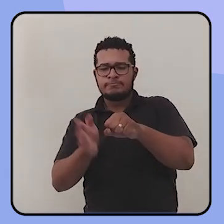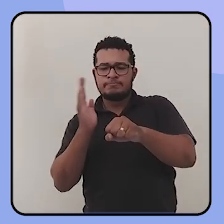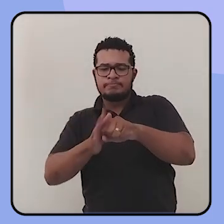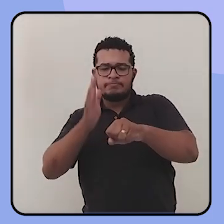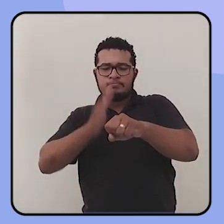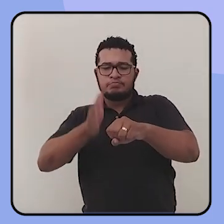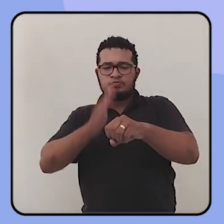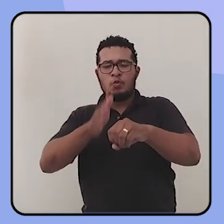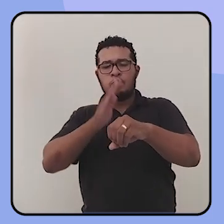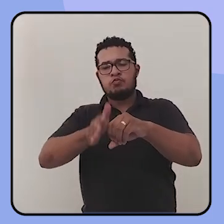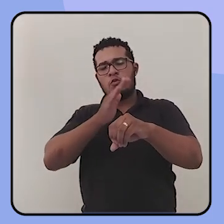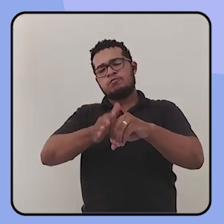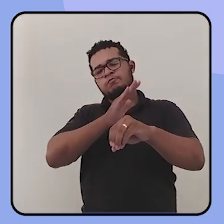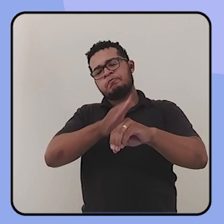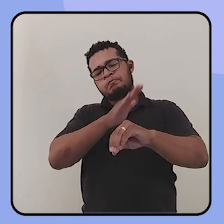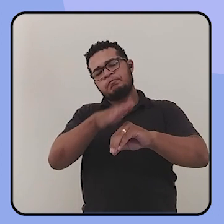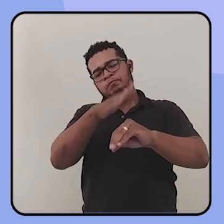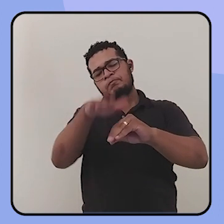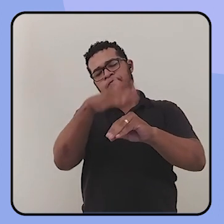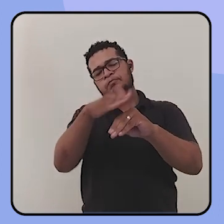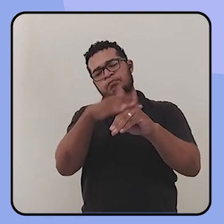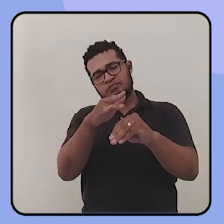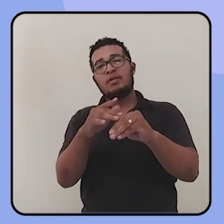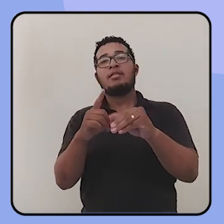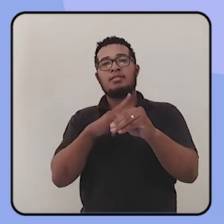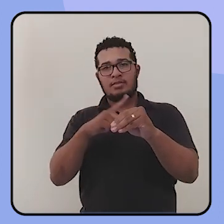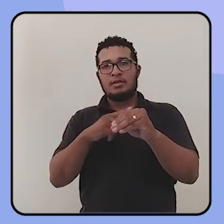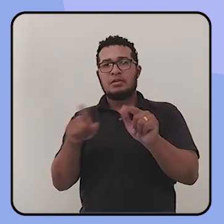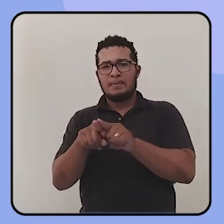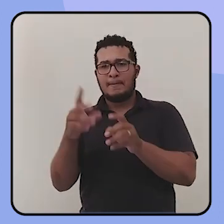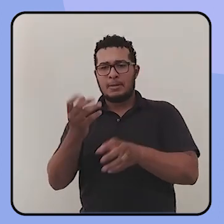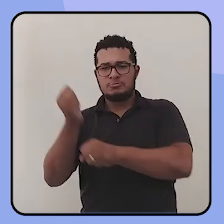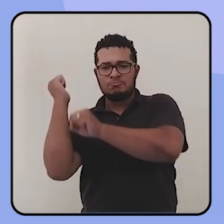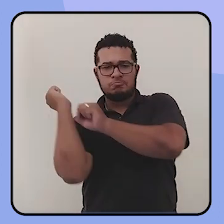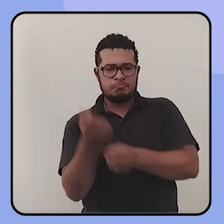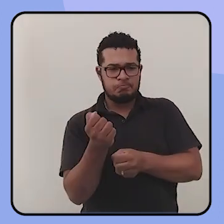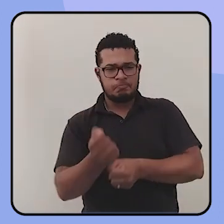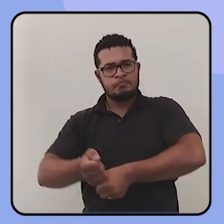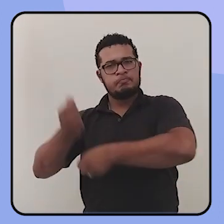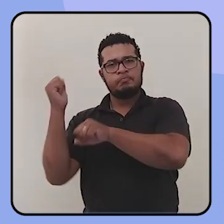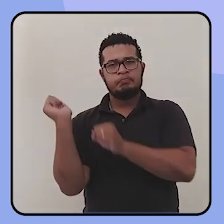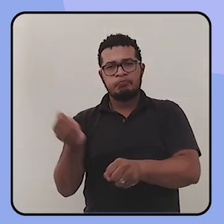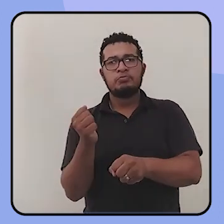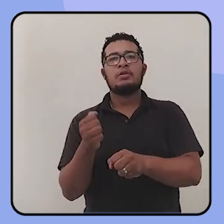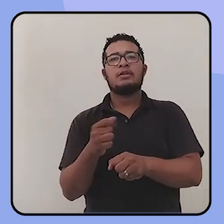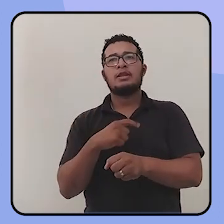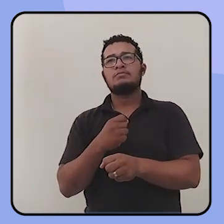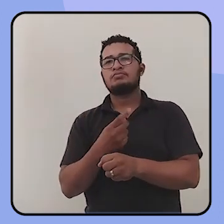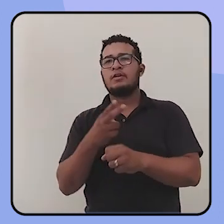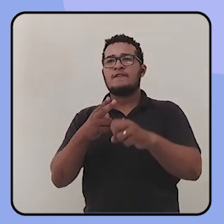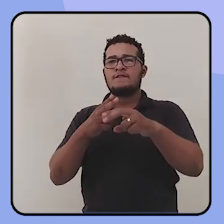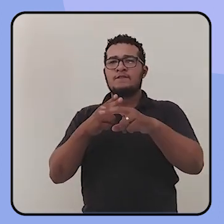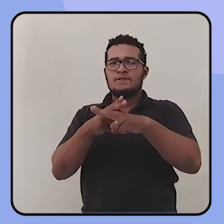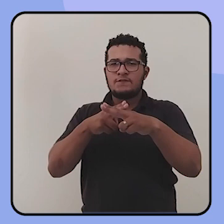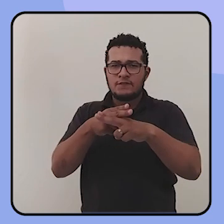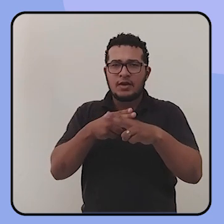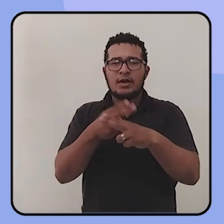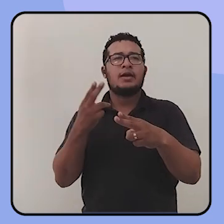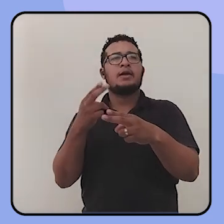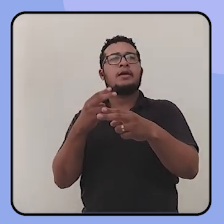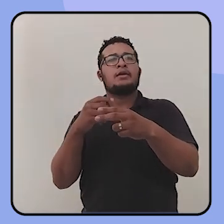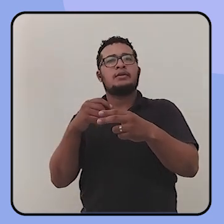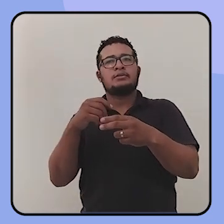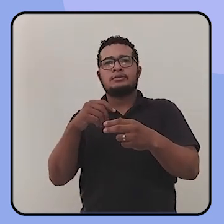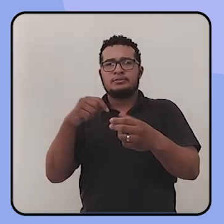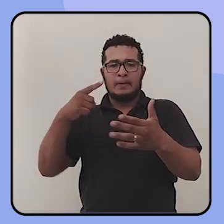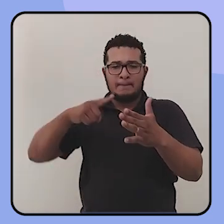de machados, tanto lascado como polido, lascas de pedras, que tiveram vários usos como raspadores, facas,